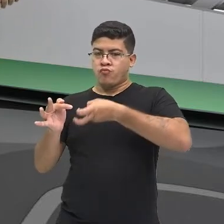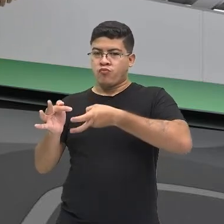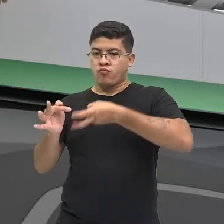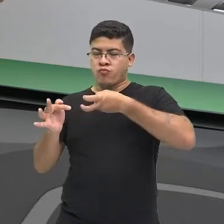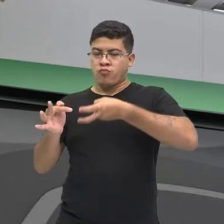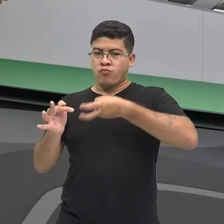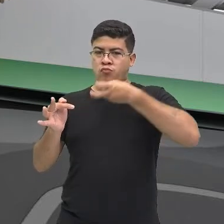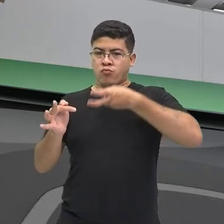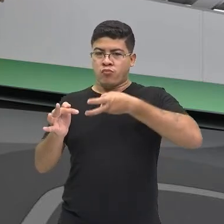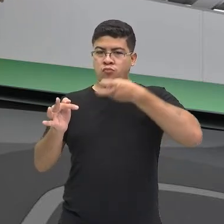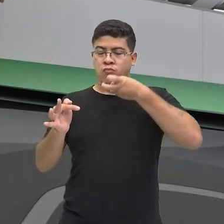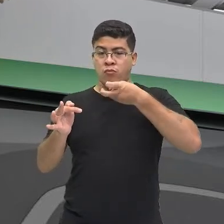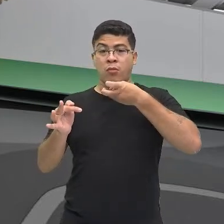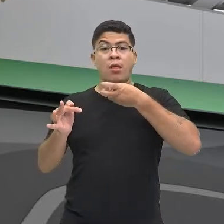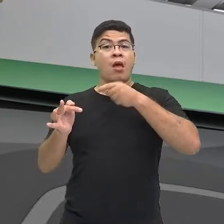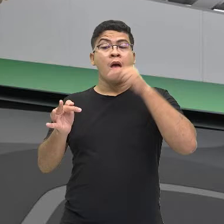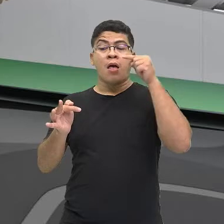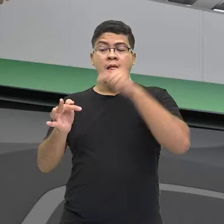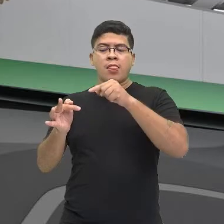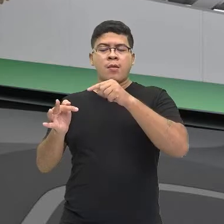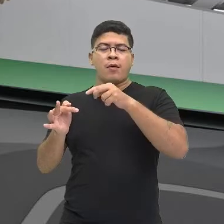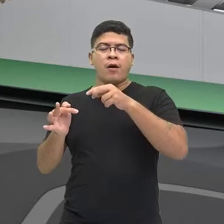morfina, ela é um remédio que